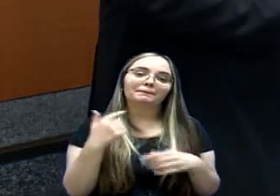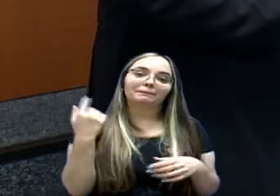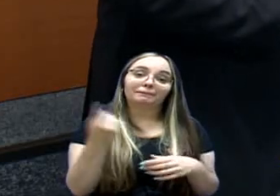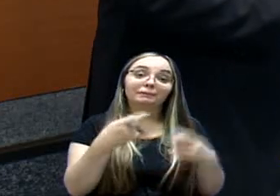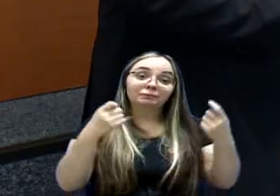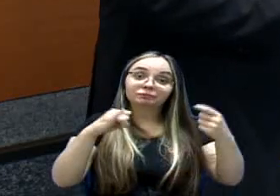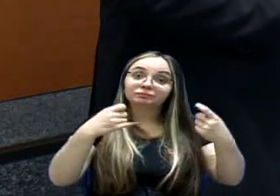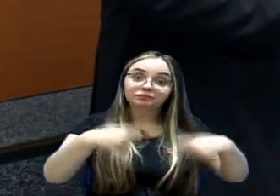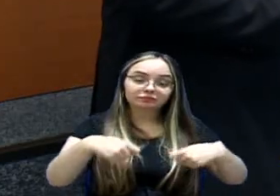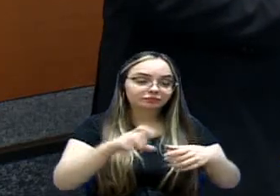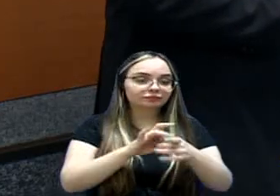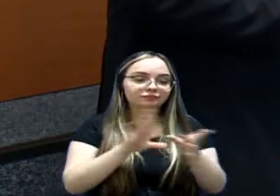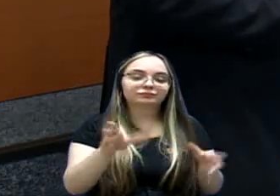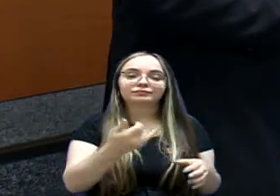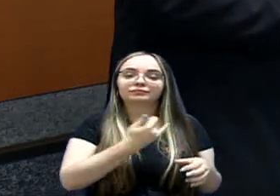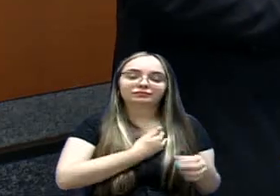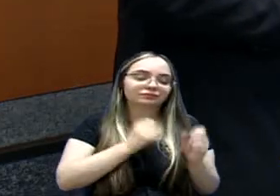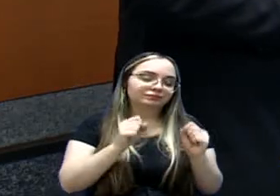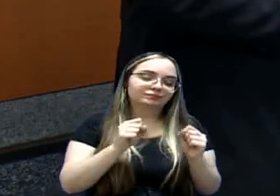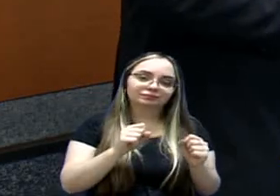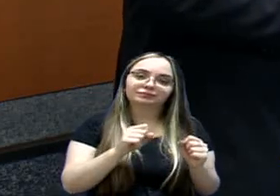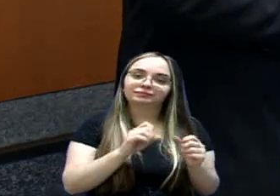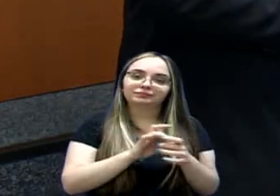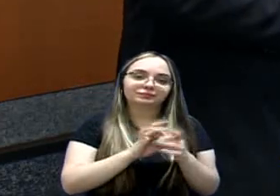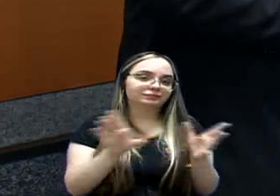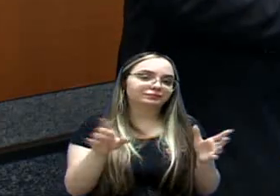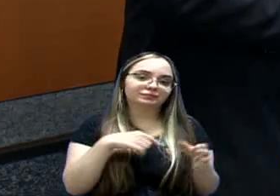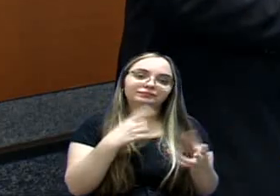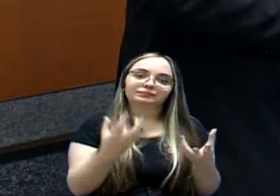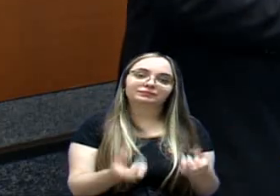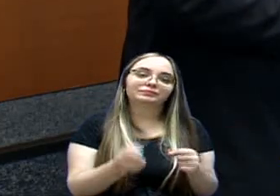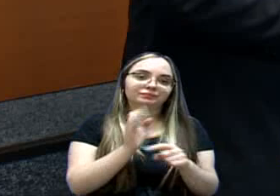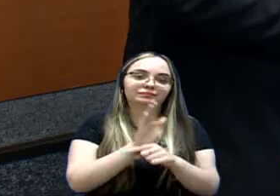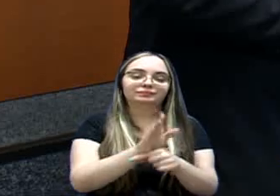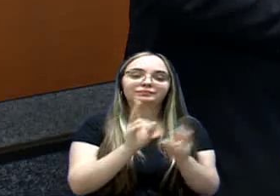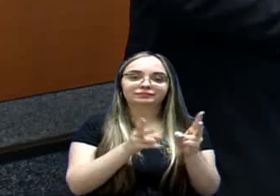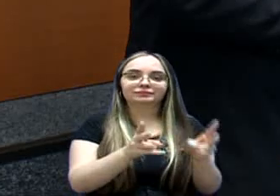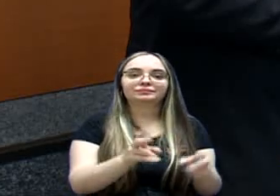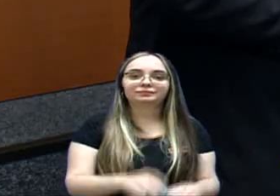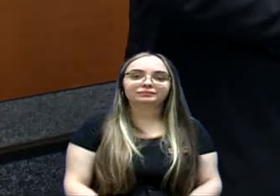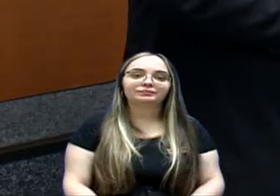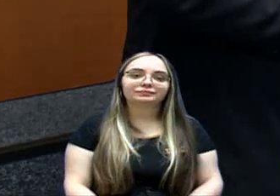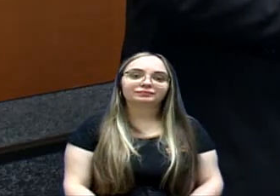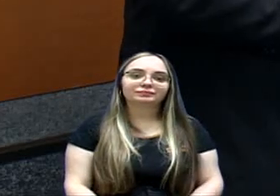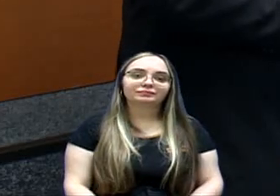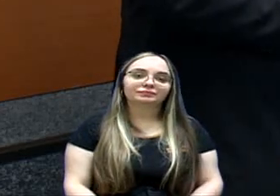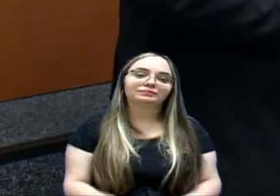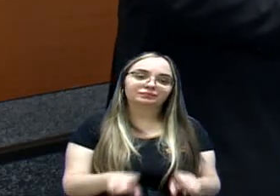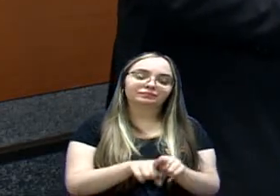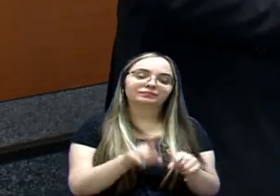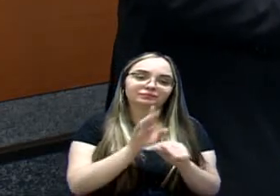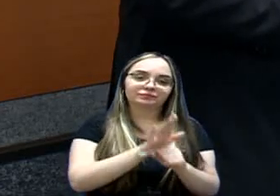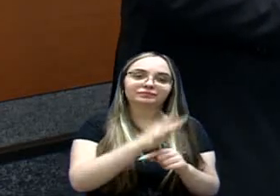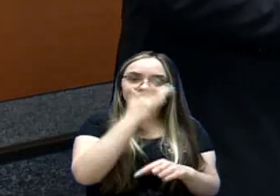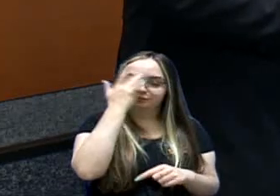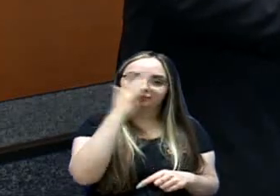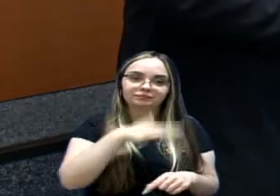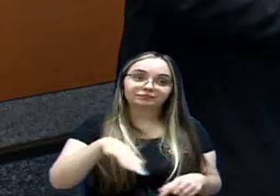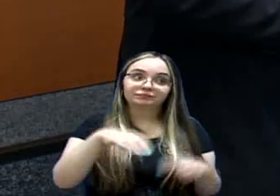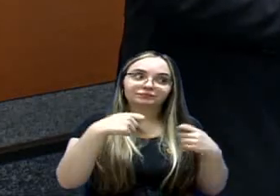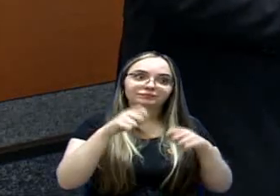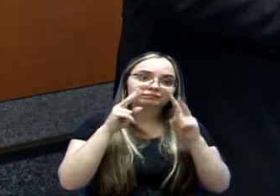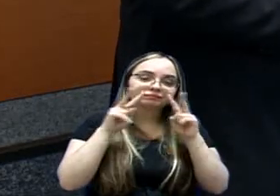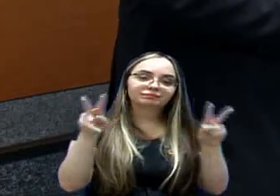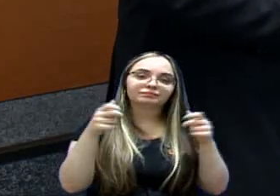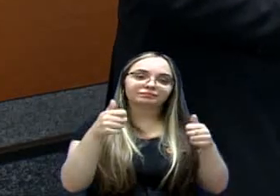precisar, como o vereador Fausto, como outros vereadores, estão aqui à disposição para trabalhar a favor da população e a favor daqueles que necessitam da visão. E,